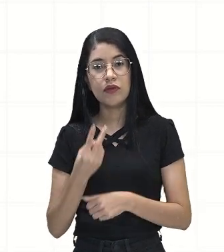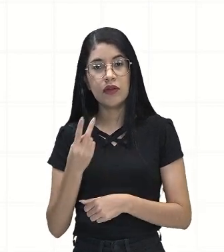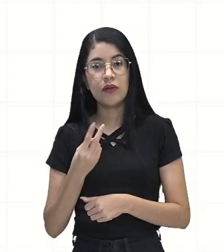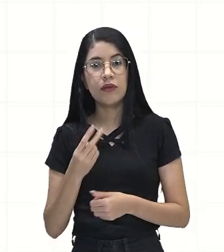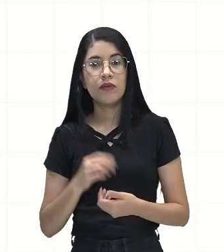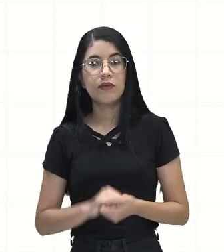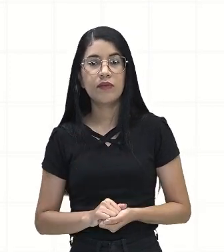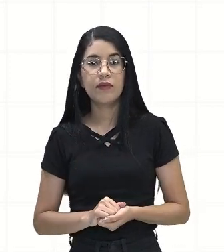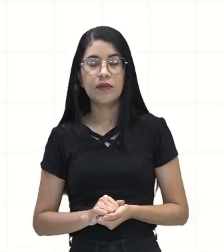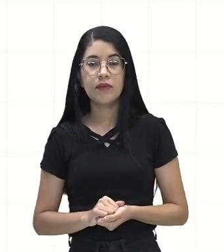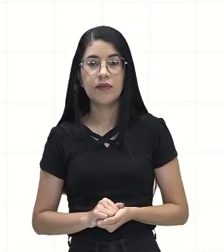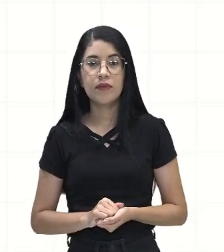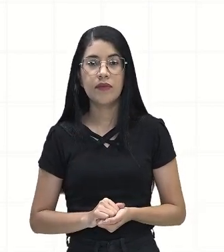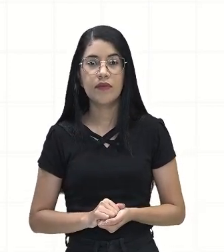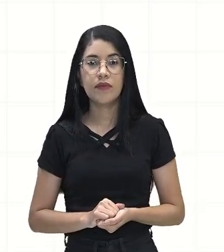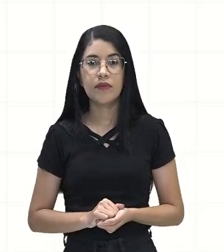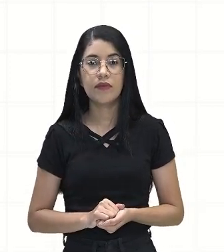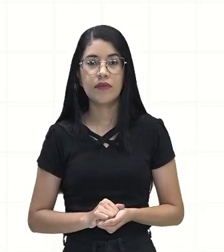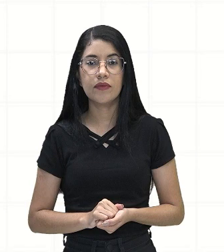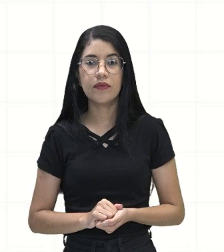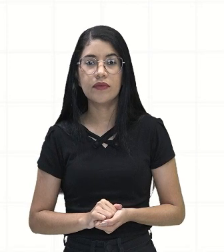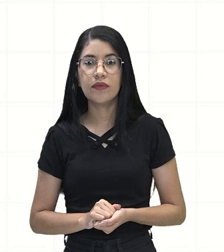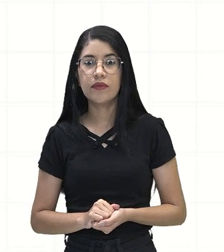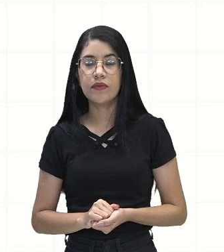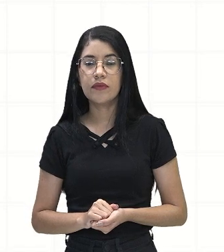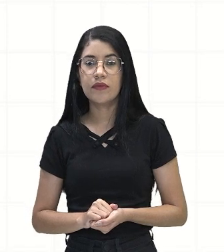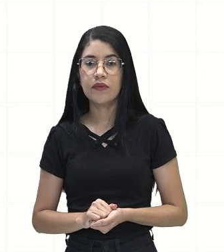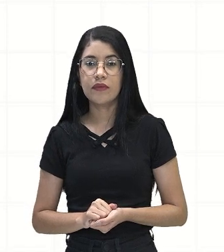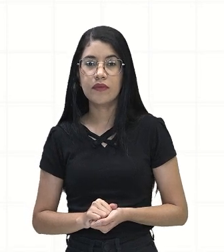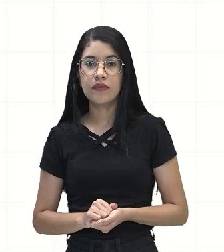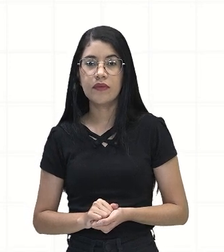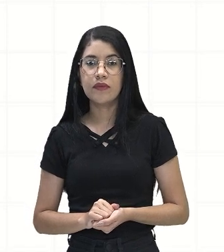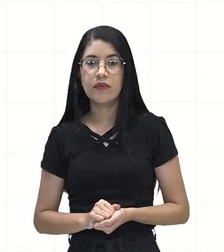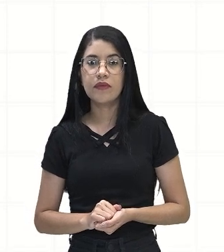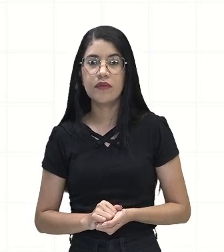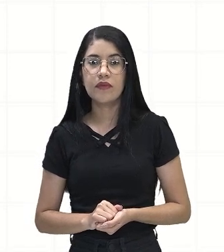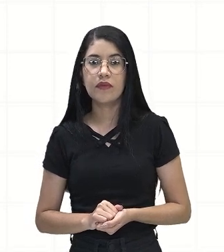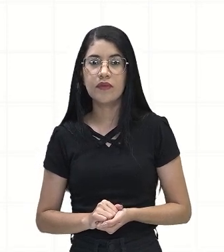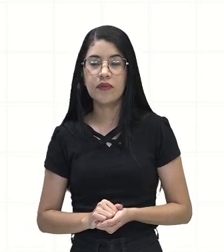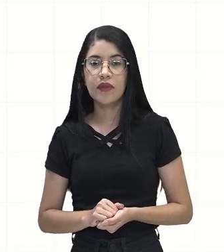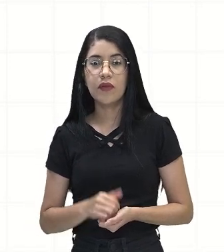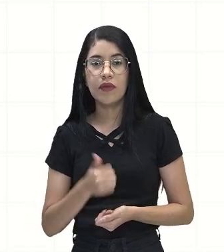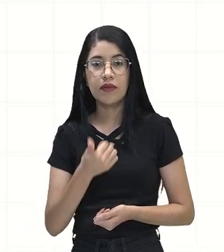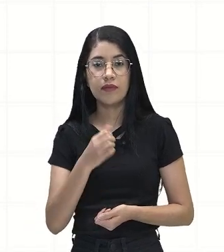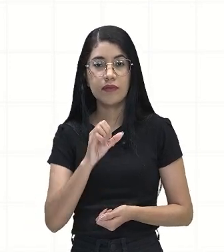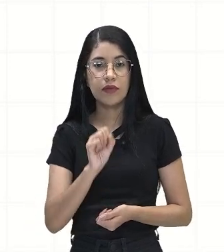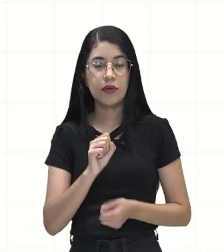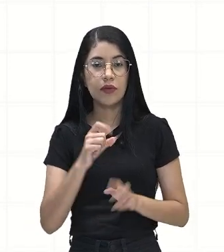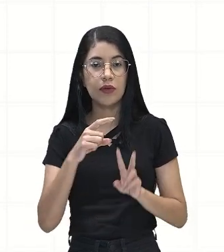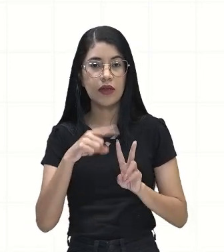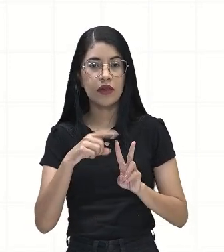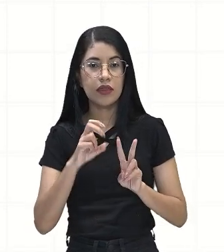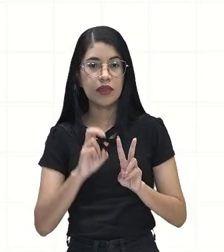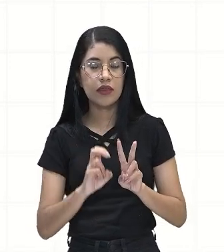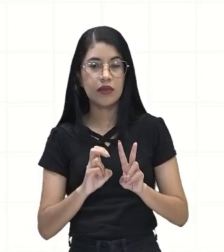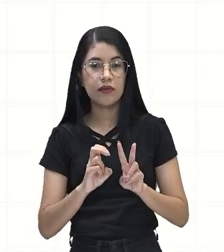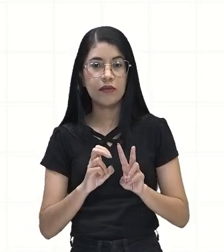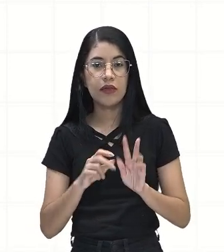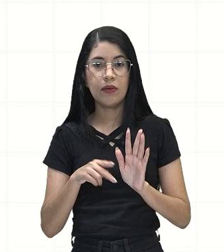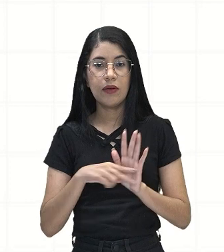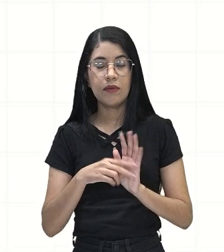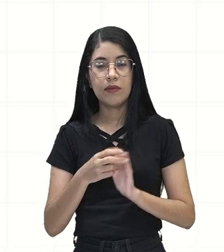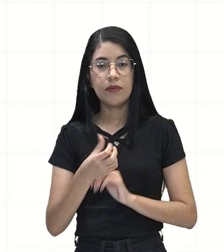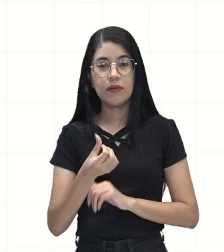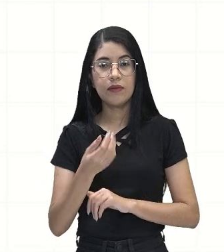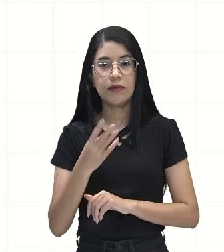Então, fazendo essa conta, nós vamos ter o seguinte, 18 vezes raiz de 5. Muito